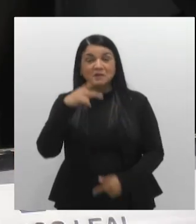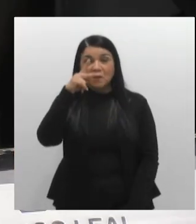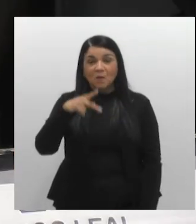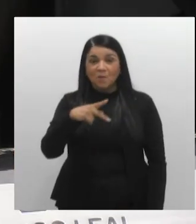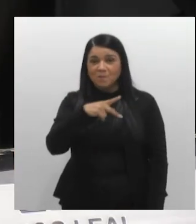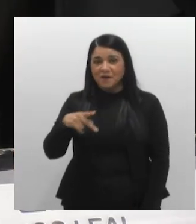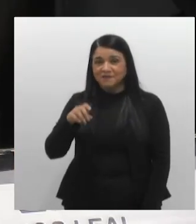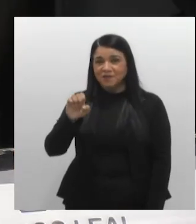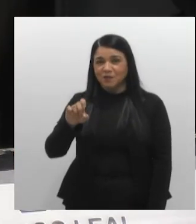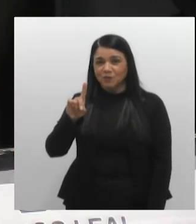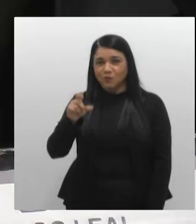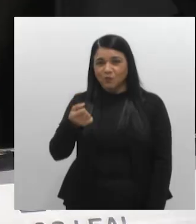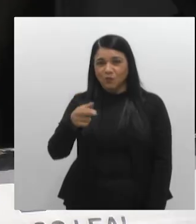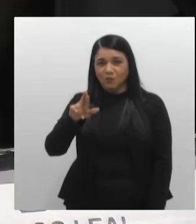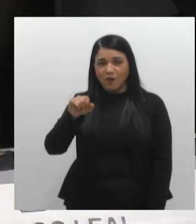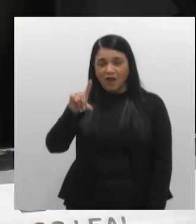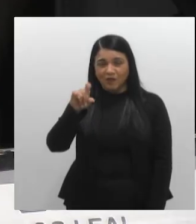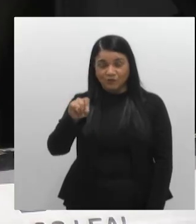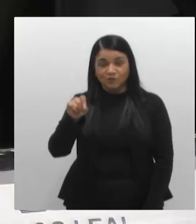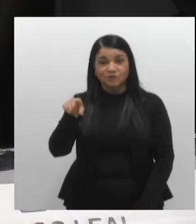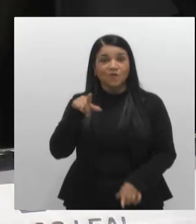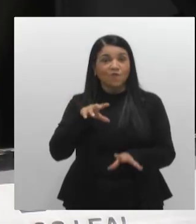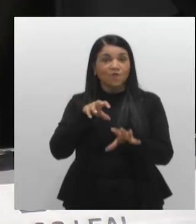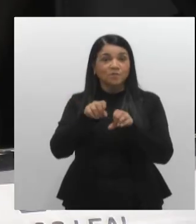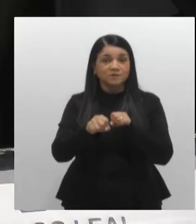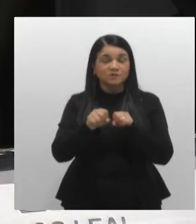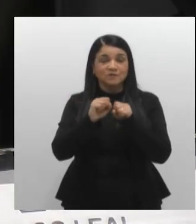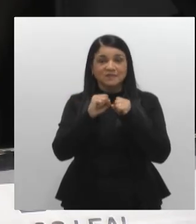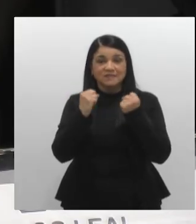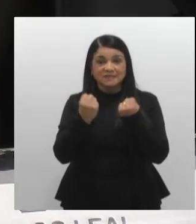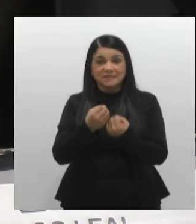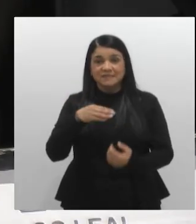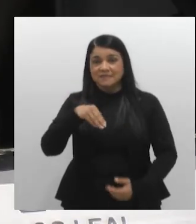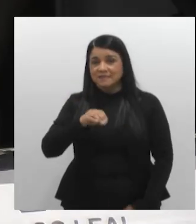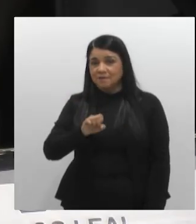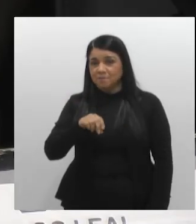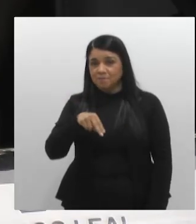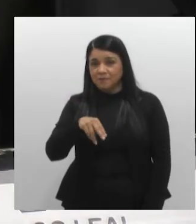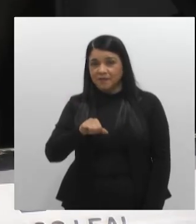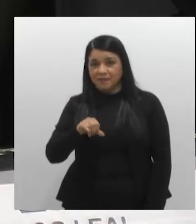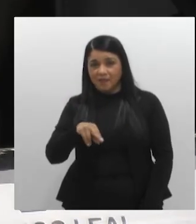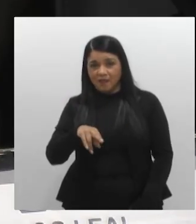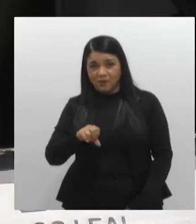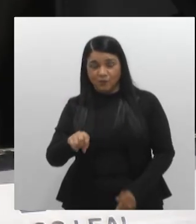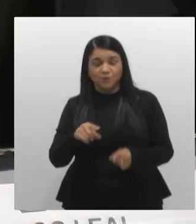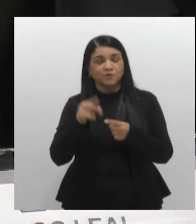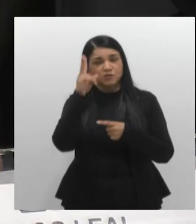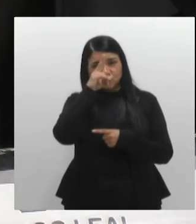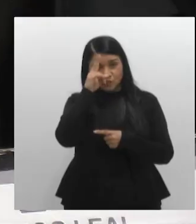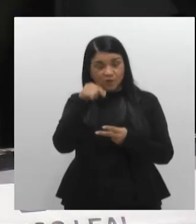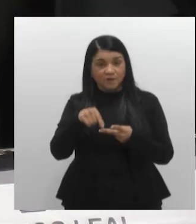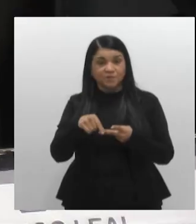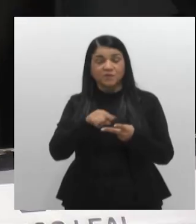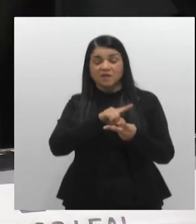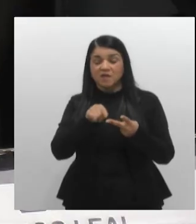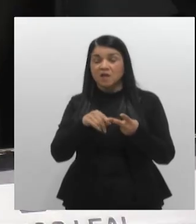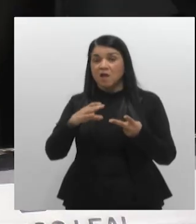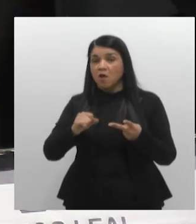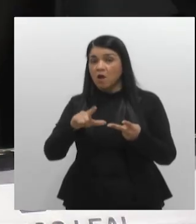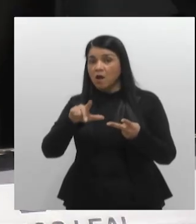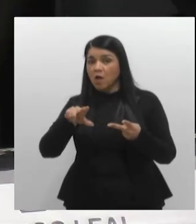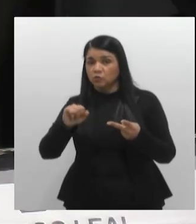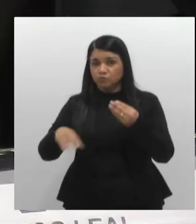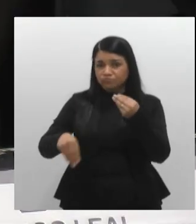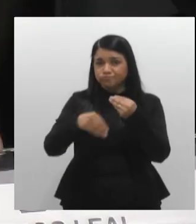falando como formador do seminário, trazendo a história. O Cônego Cláudio complementando esse trabalho de forma brilhante. E o